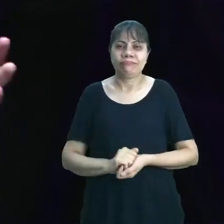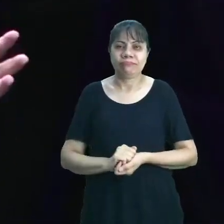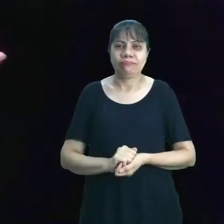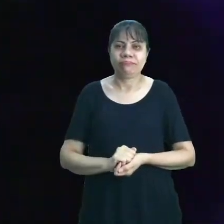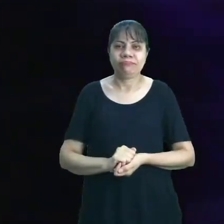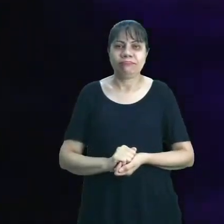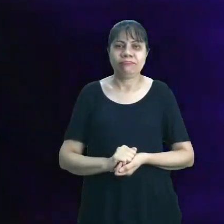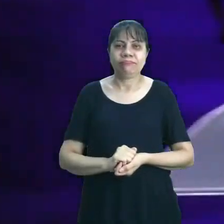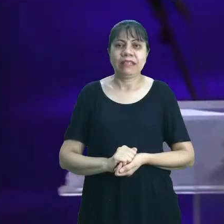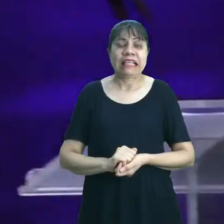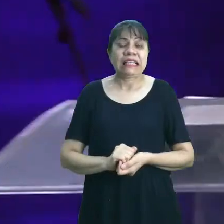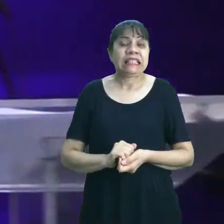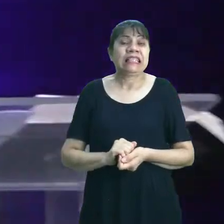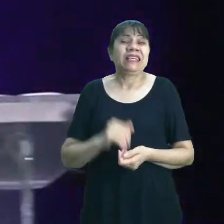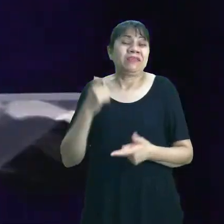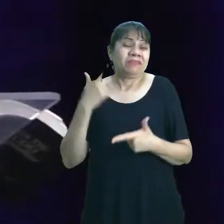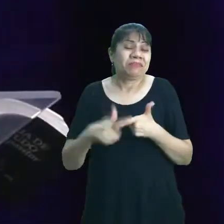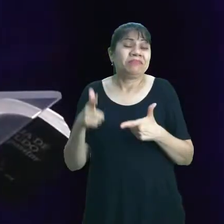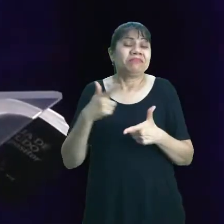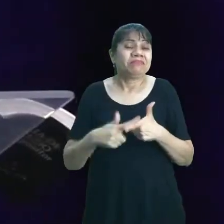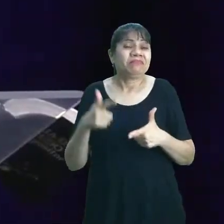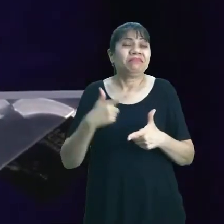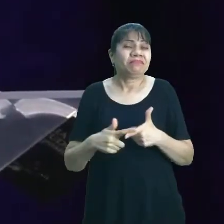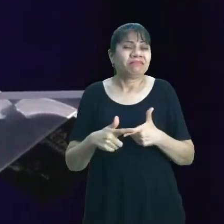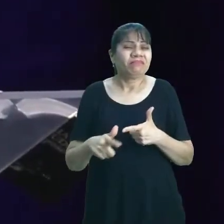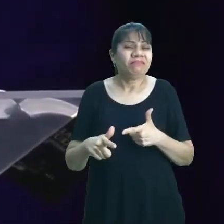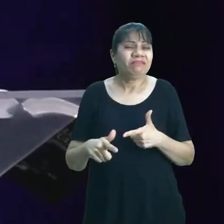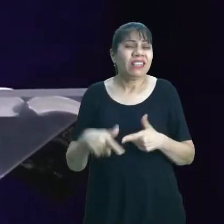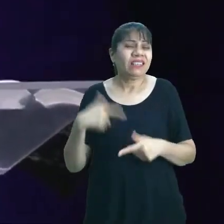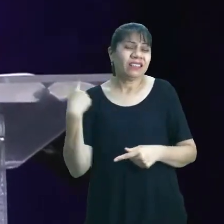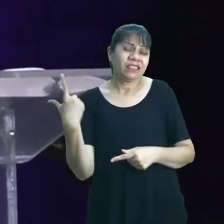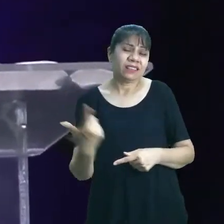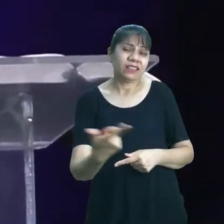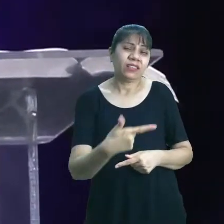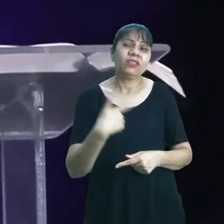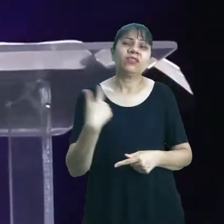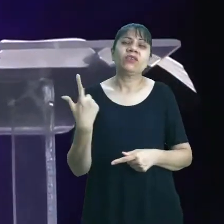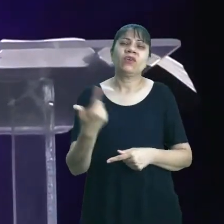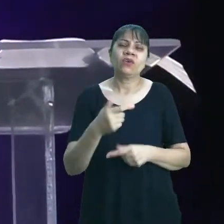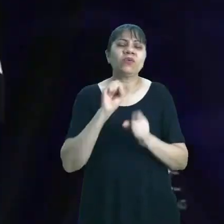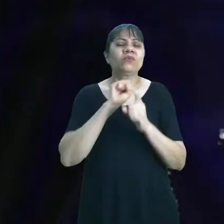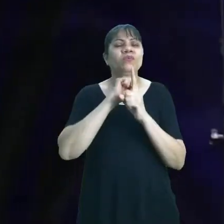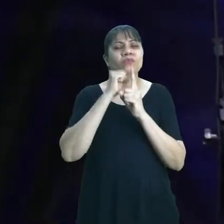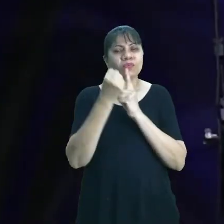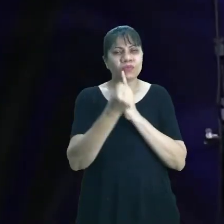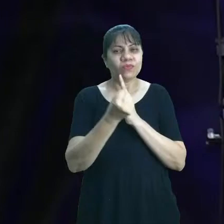O grande problema é que nós, como sociedade,